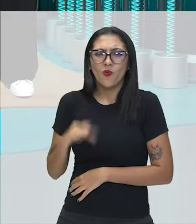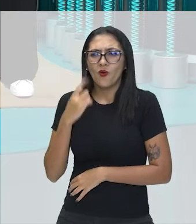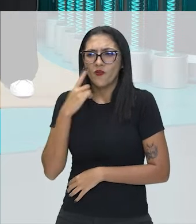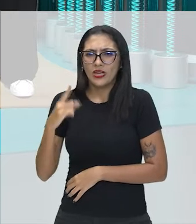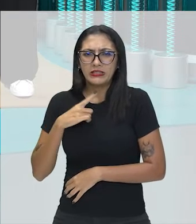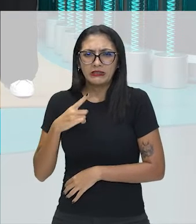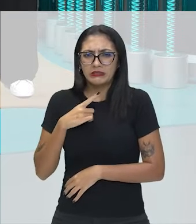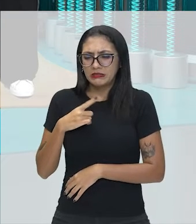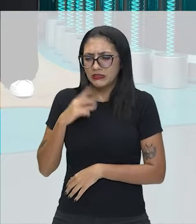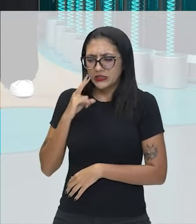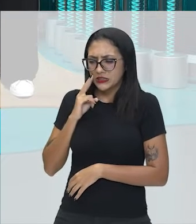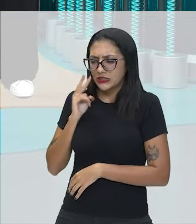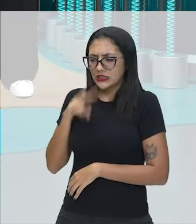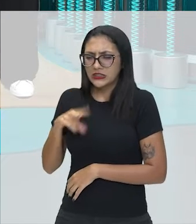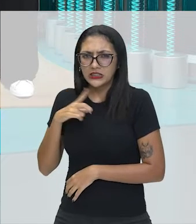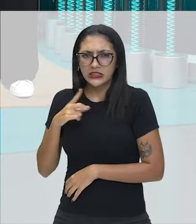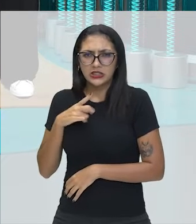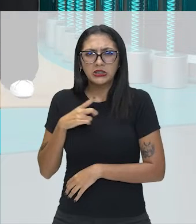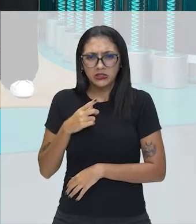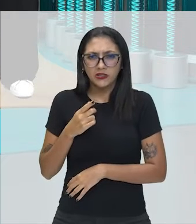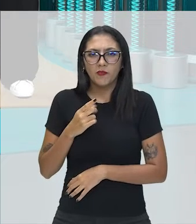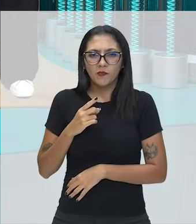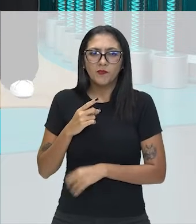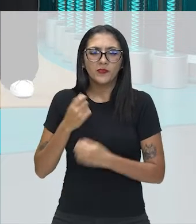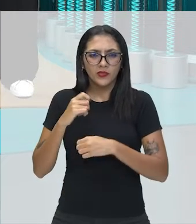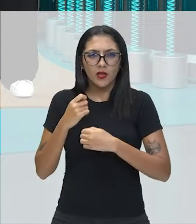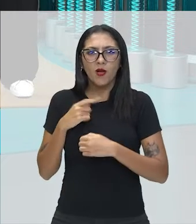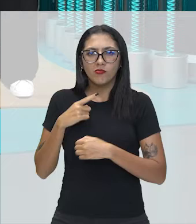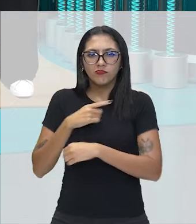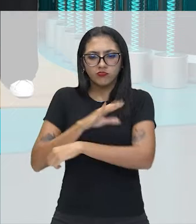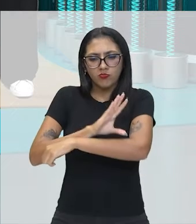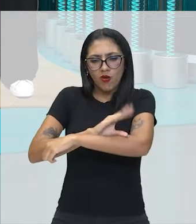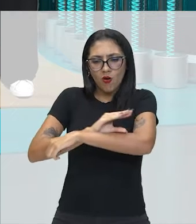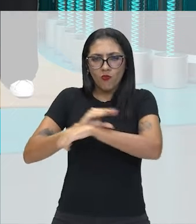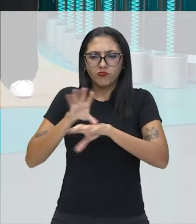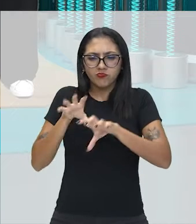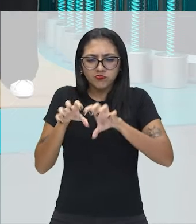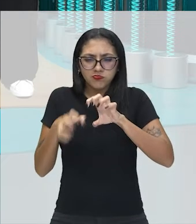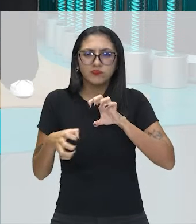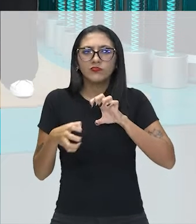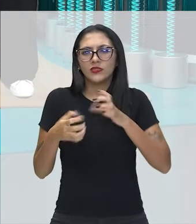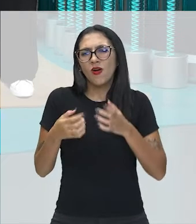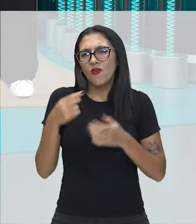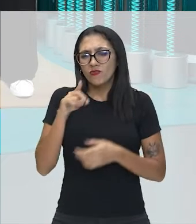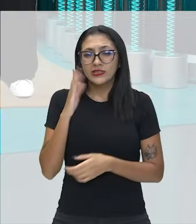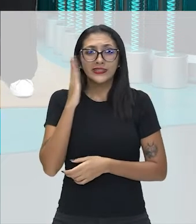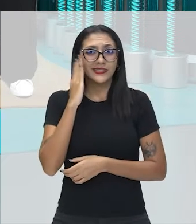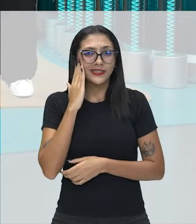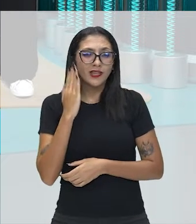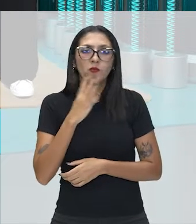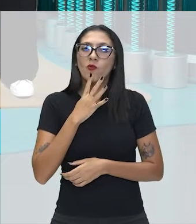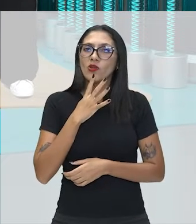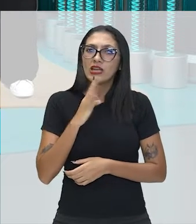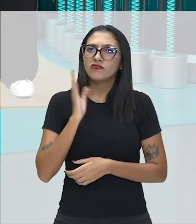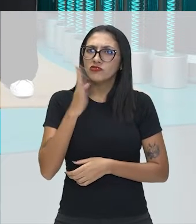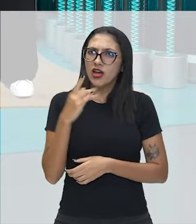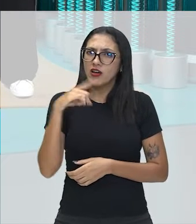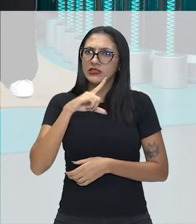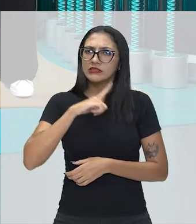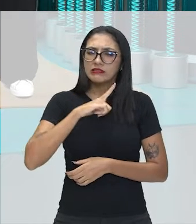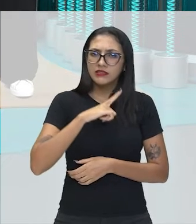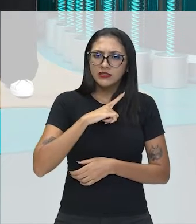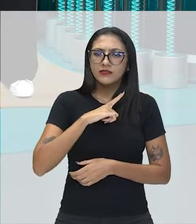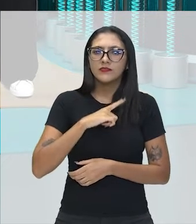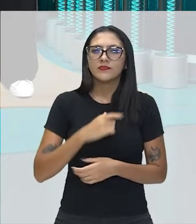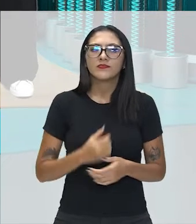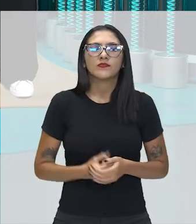ali a região da sua panturrilha. Mas vocês sabem o que é cãibra? Você já teve cãibra alguma vez? Vamos ver